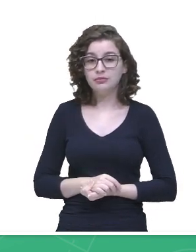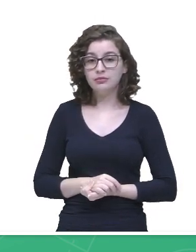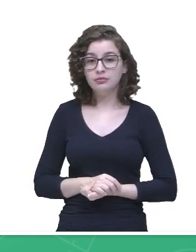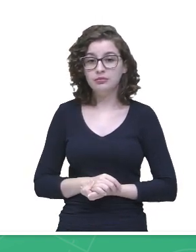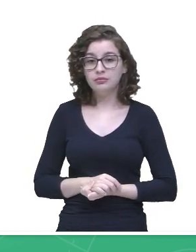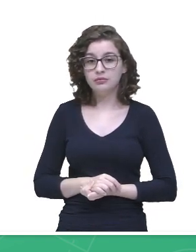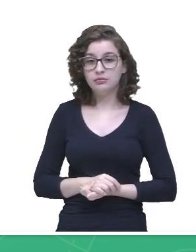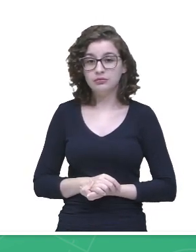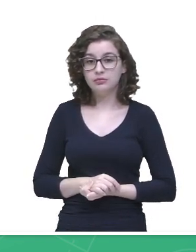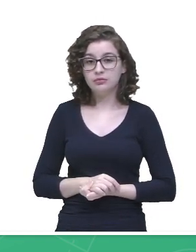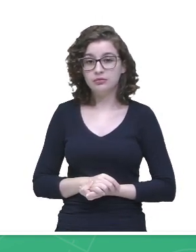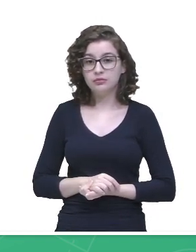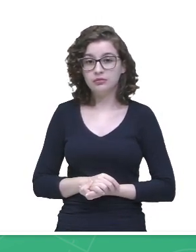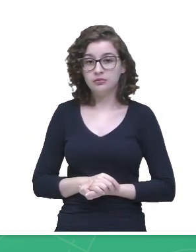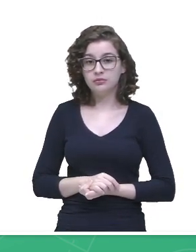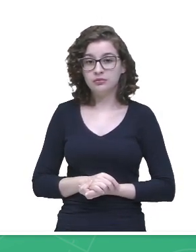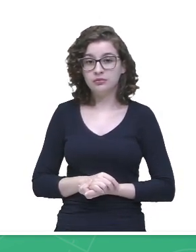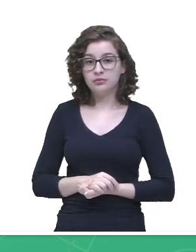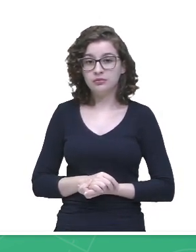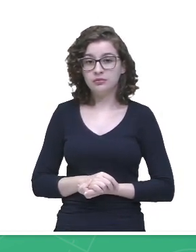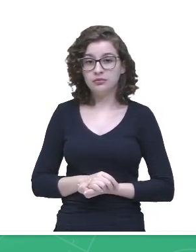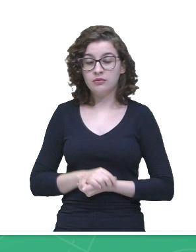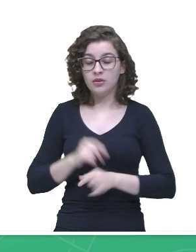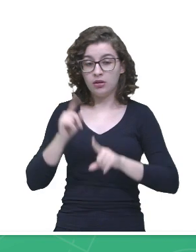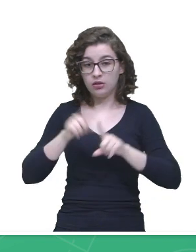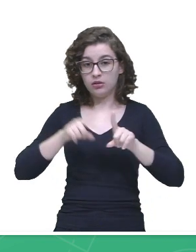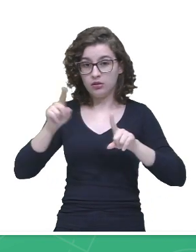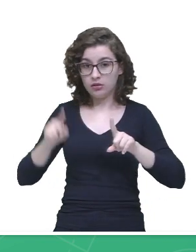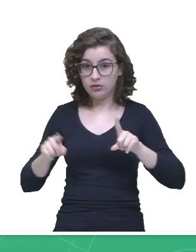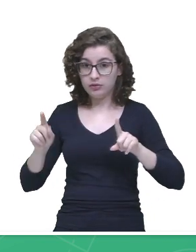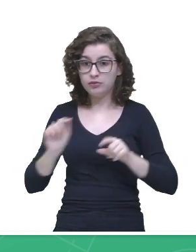Com variações,